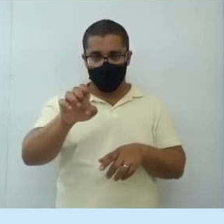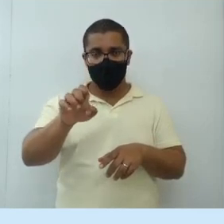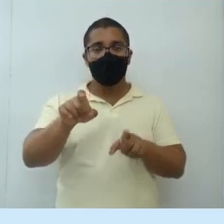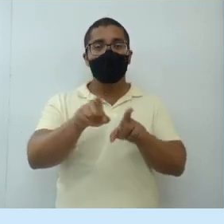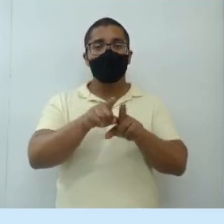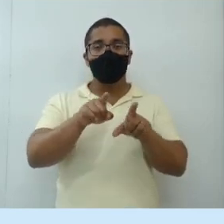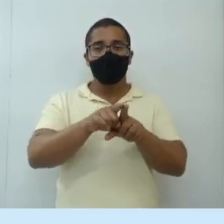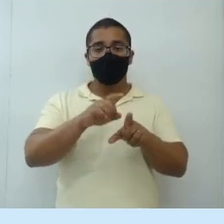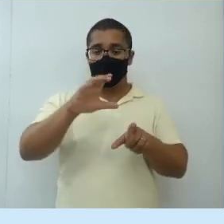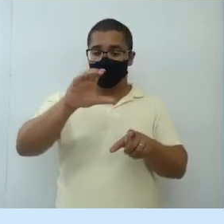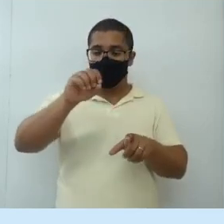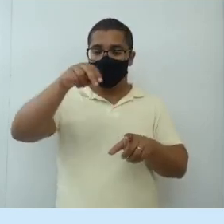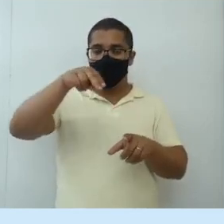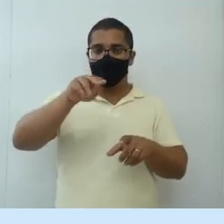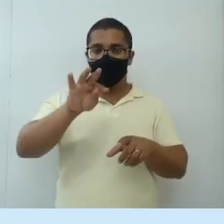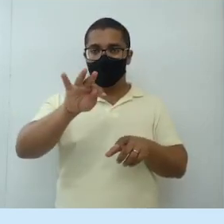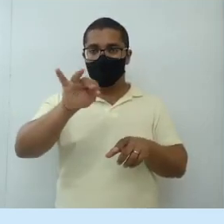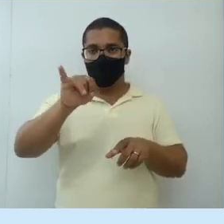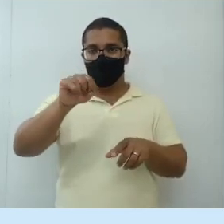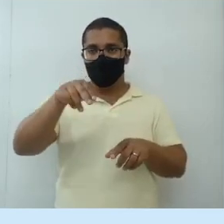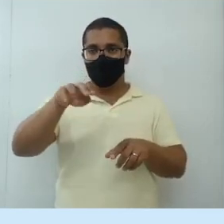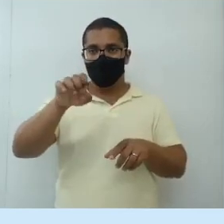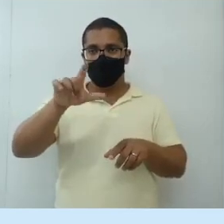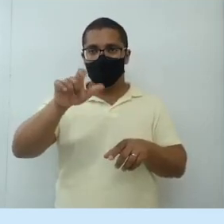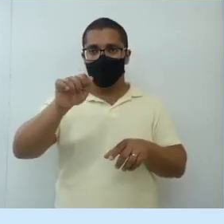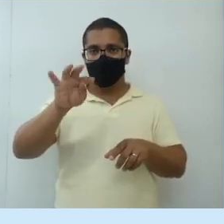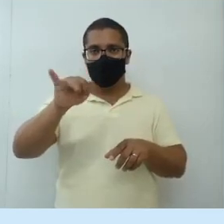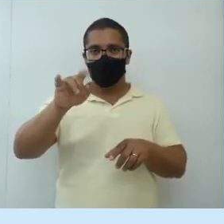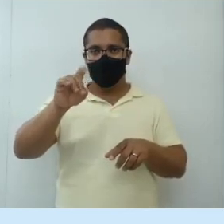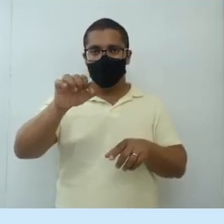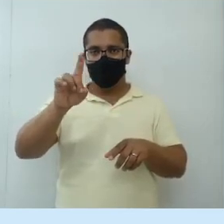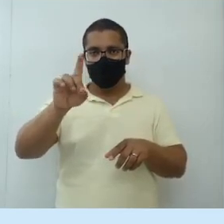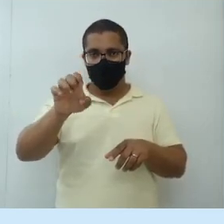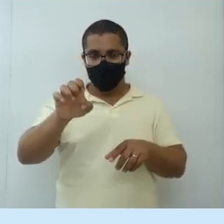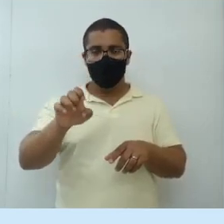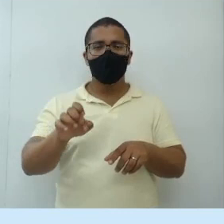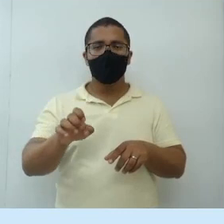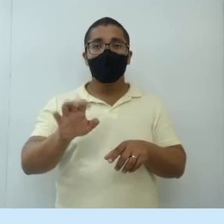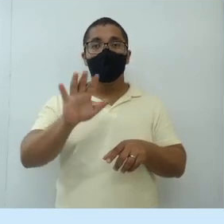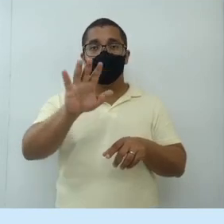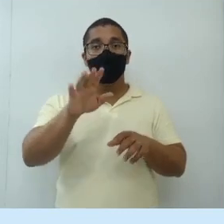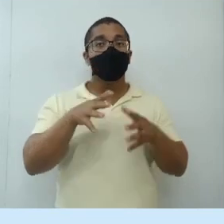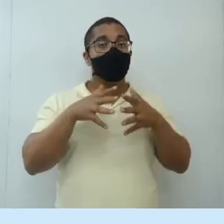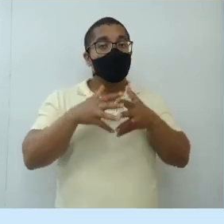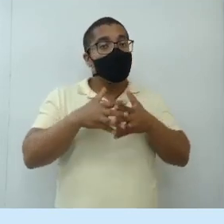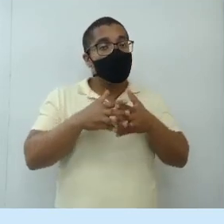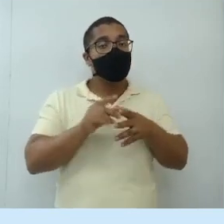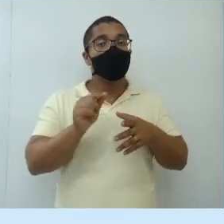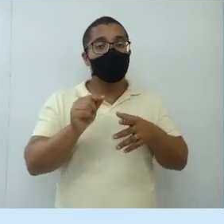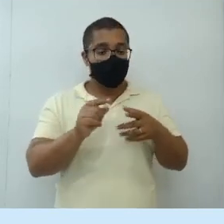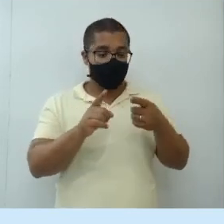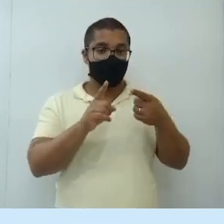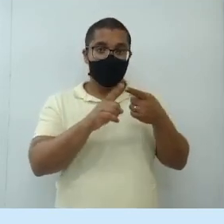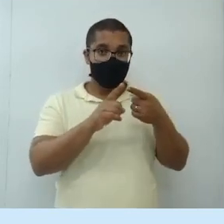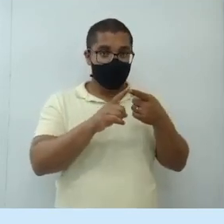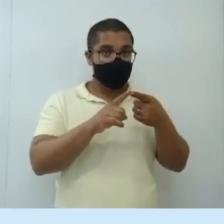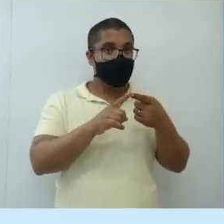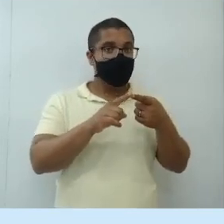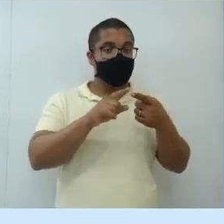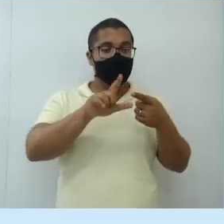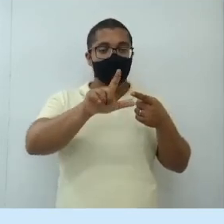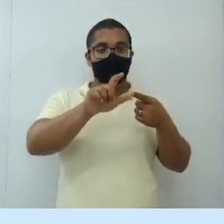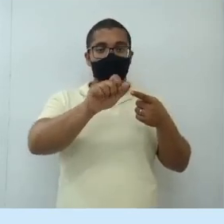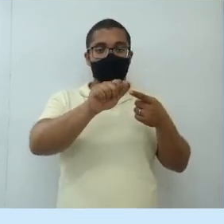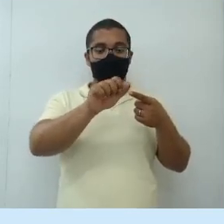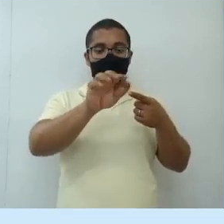Principalmente quando a gente confunde a coisa clássica Latitude e altitude Branco a gente se confunde latitude altitude